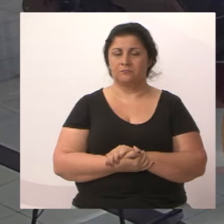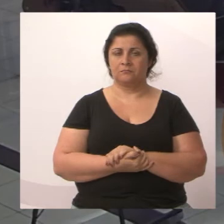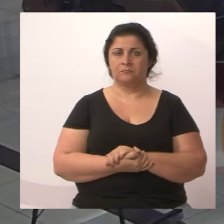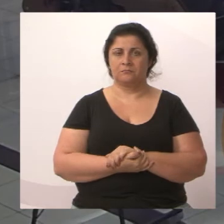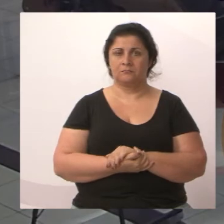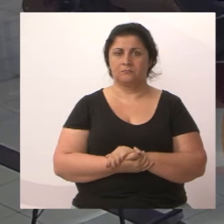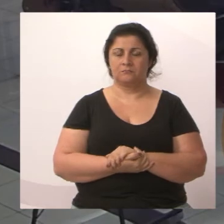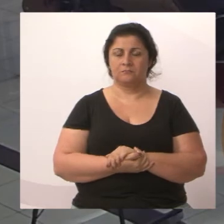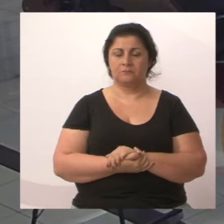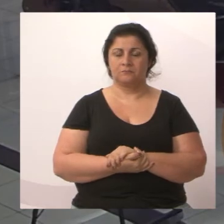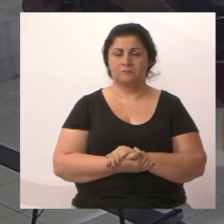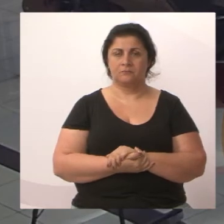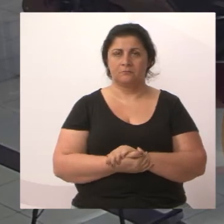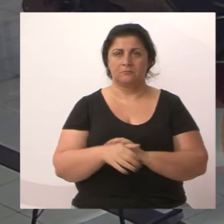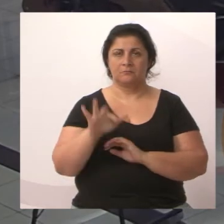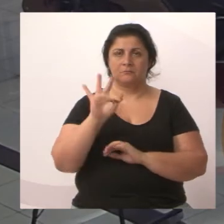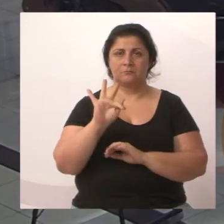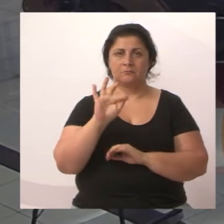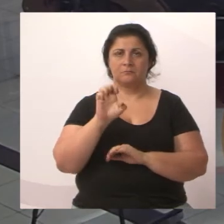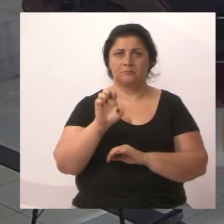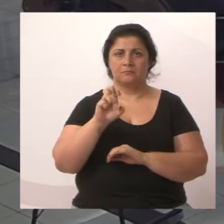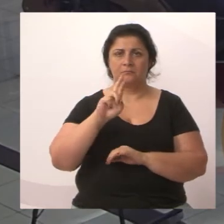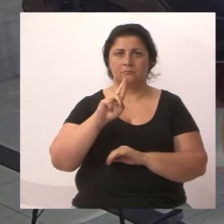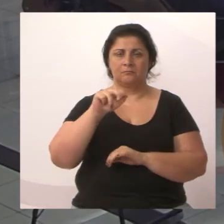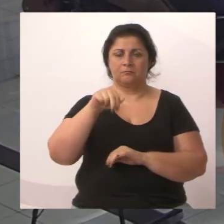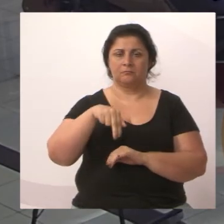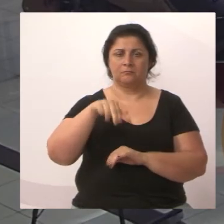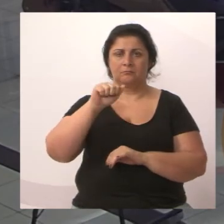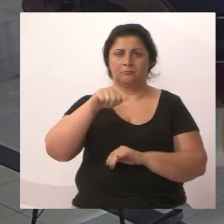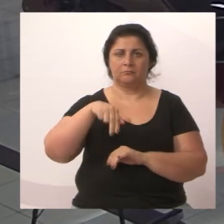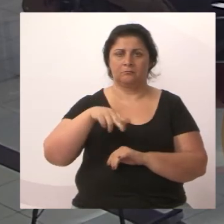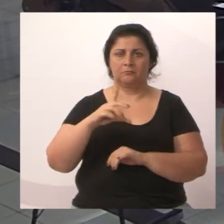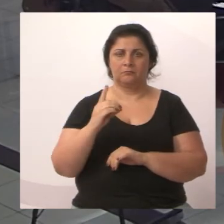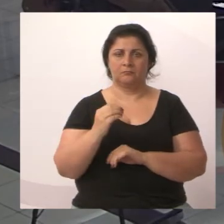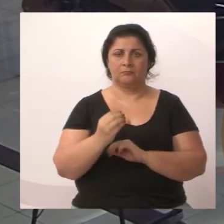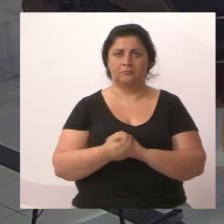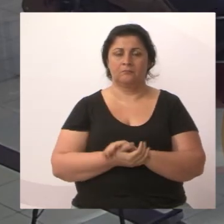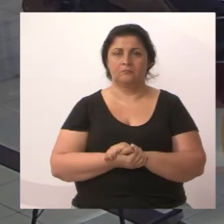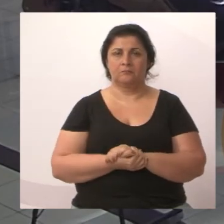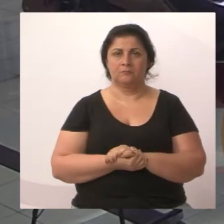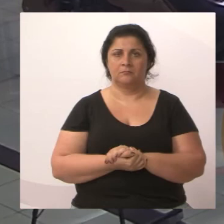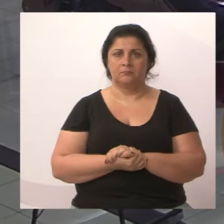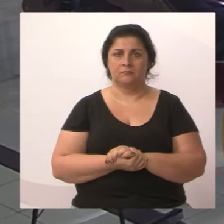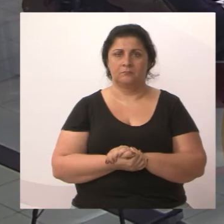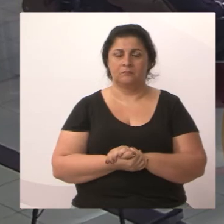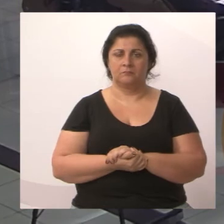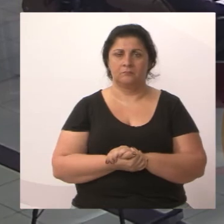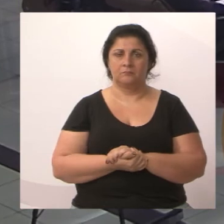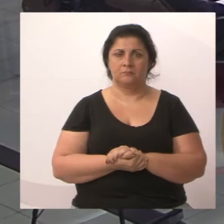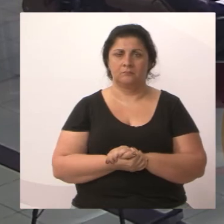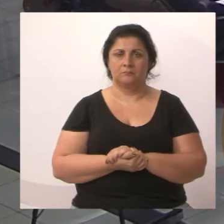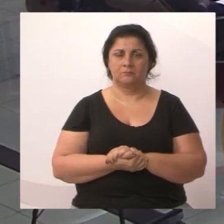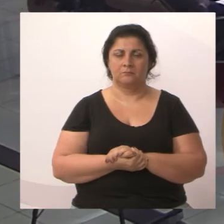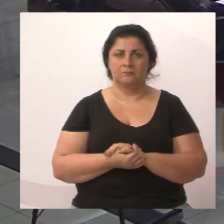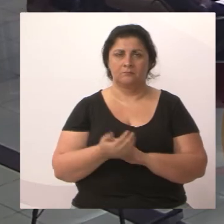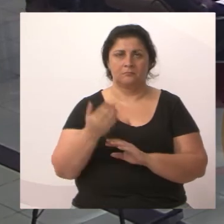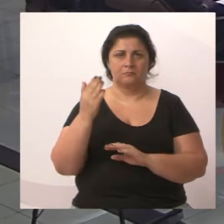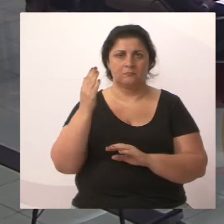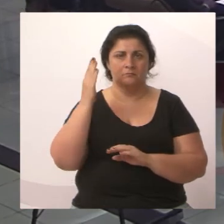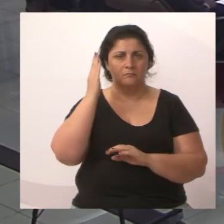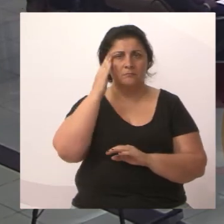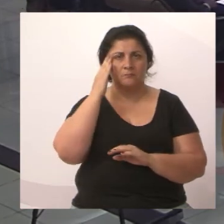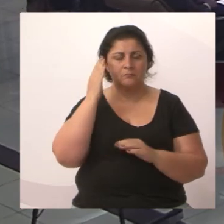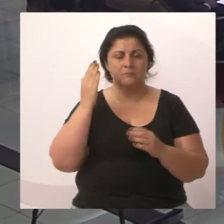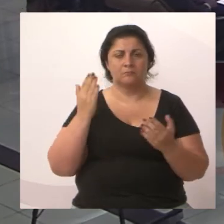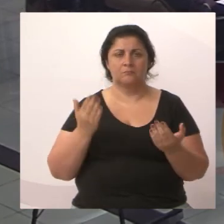Como vota o vereador Fernando da Ótica Original? Levando em consideração